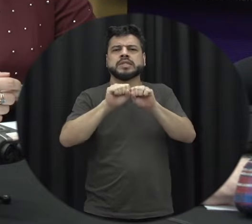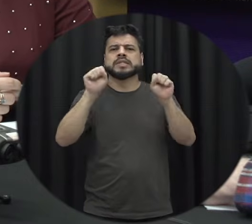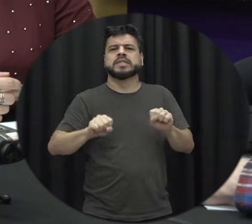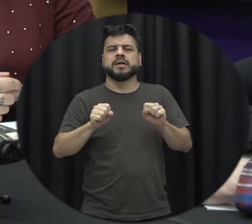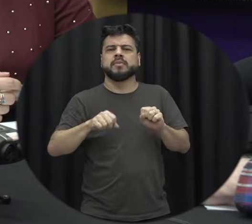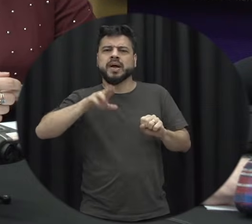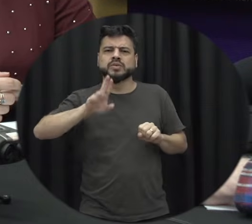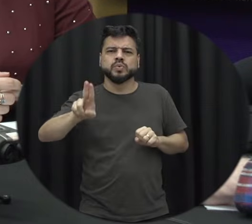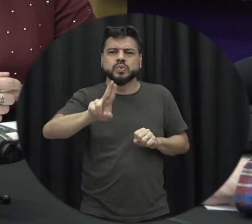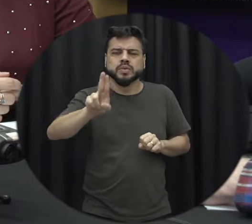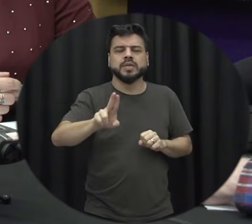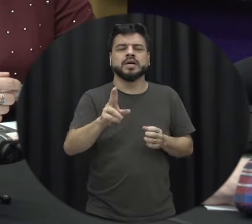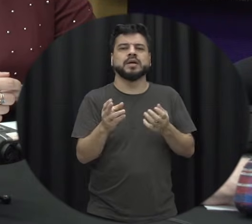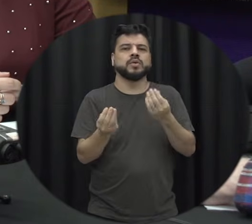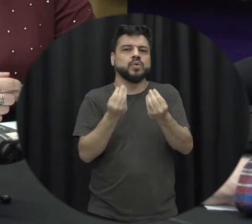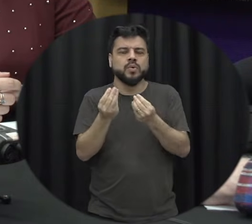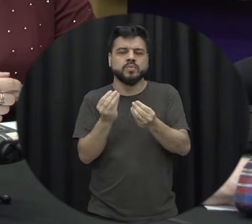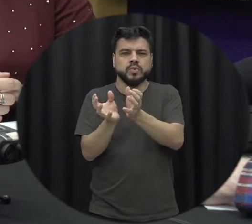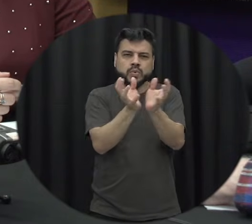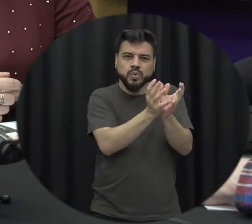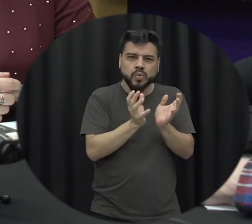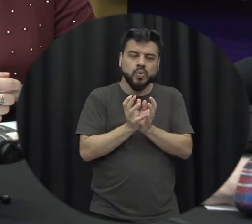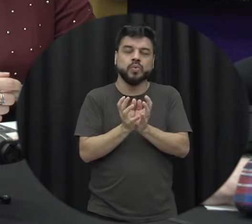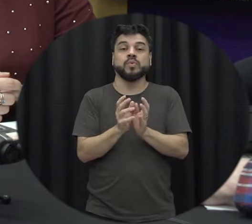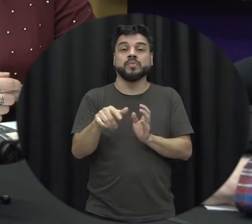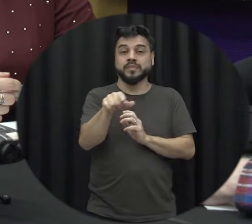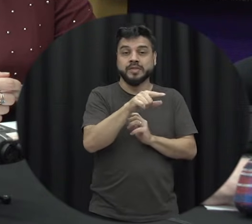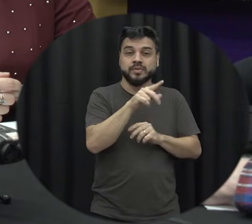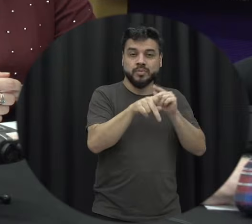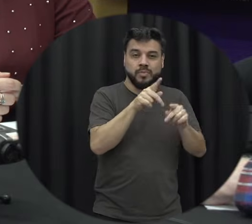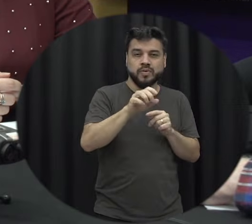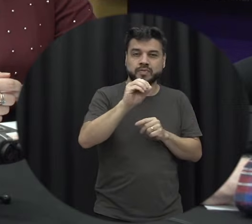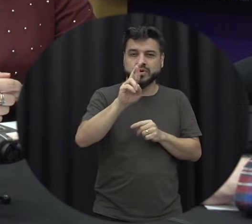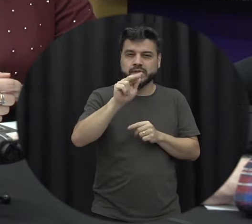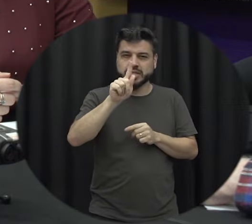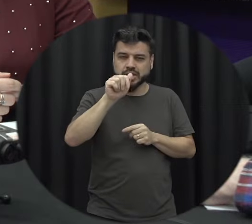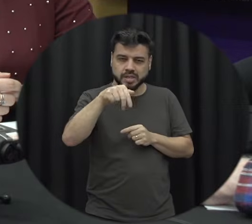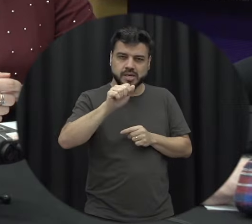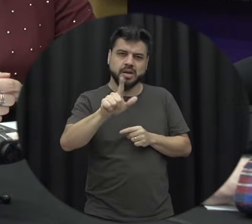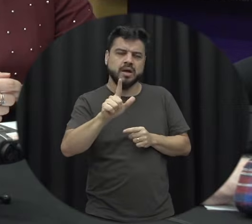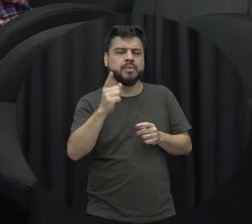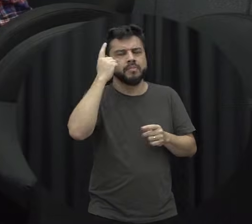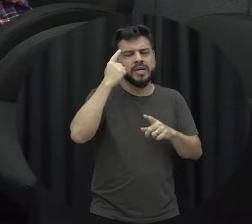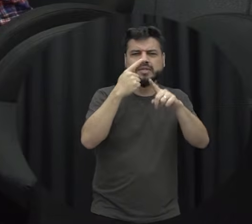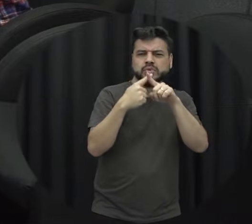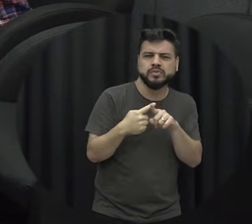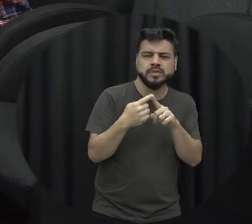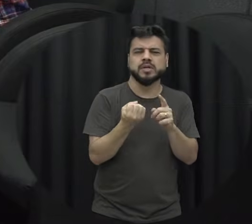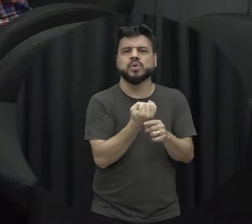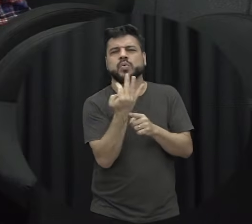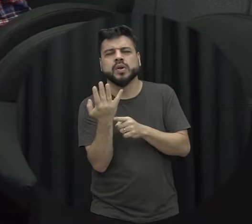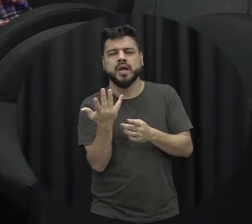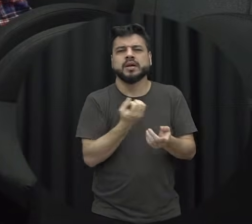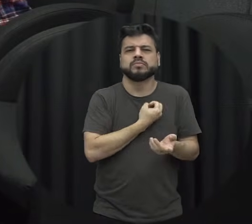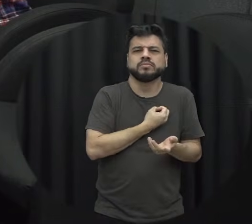Como os povos originários eles pensam a multiplicação, a contagem? Como eles pensam?